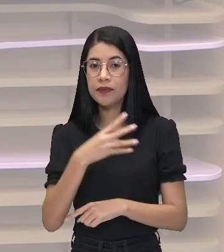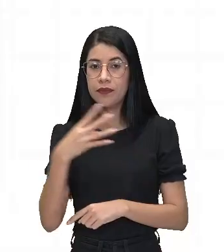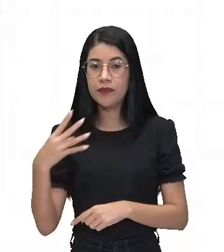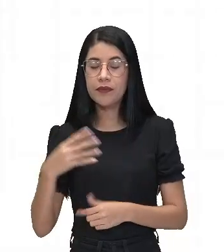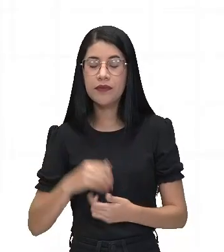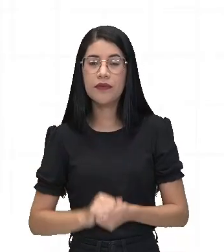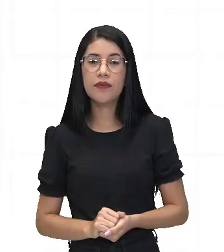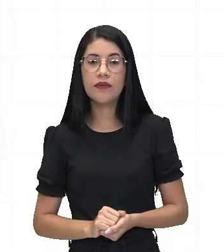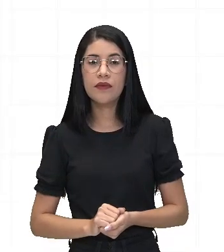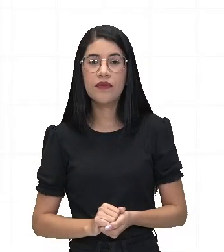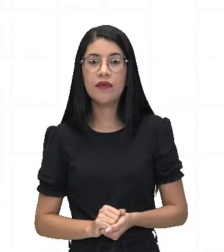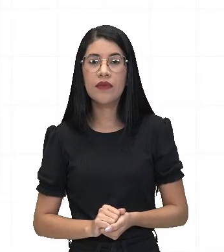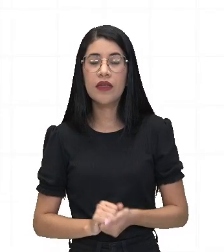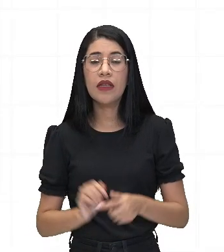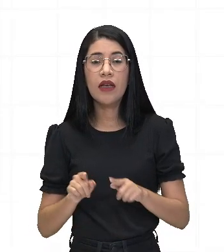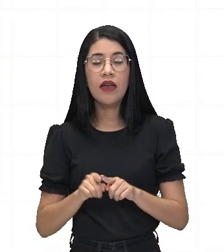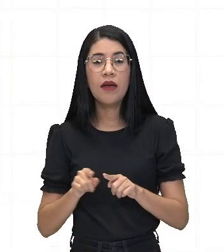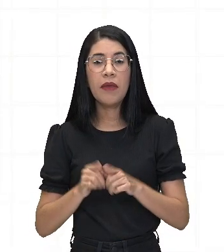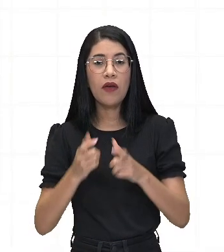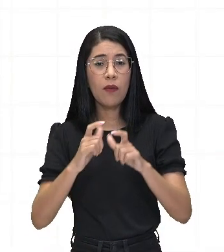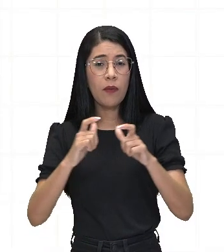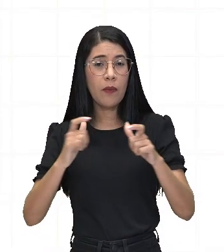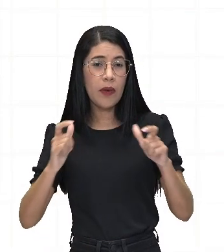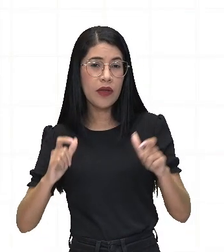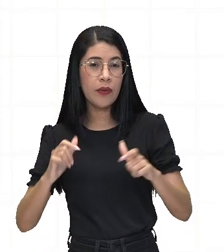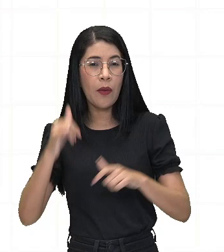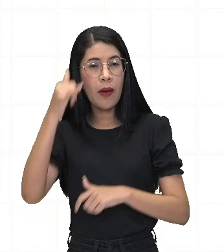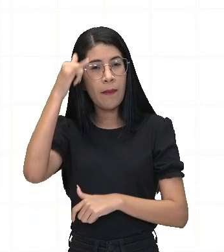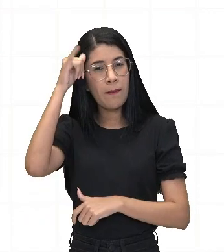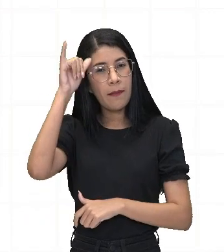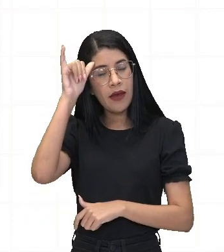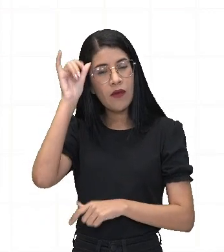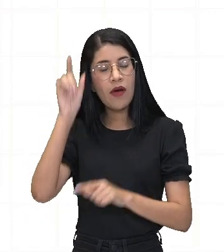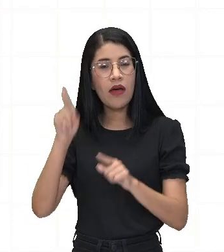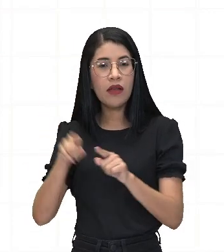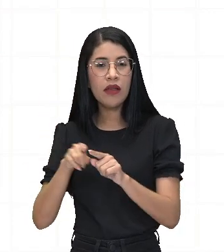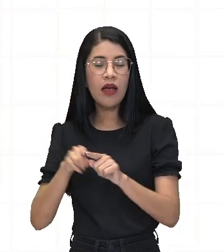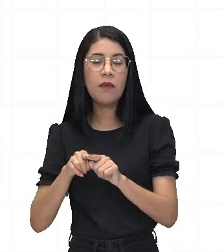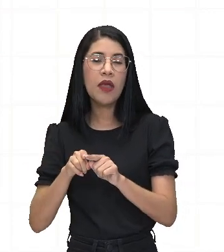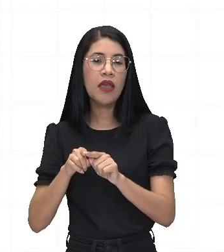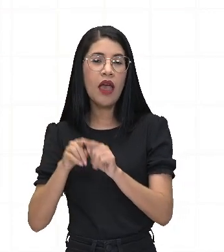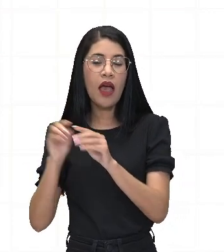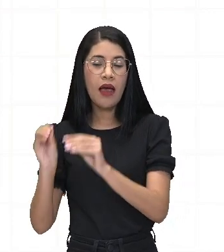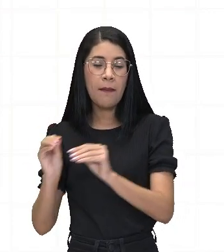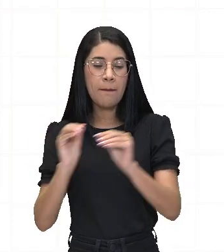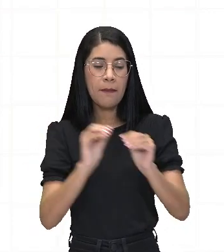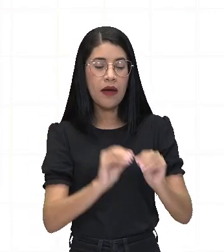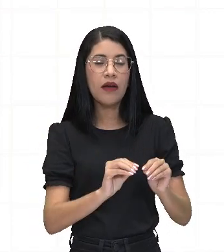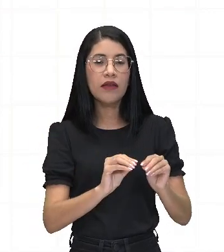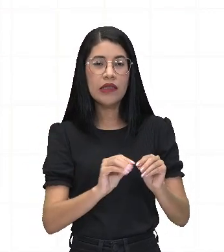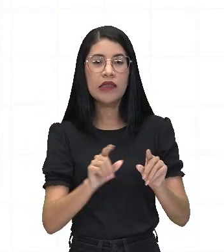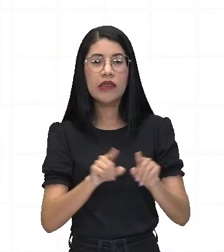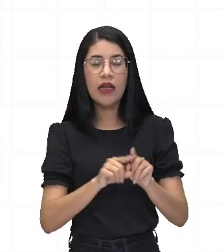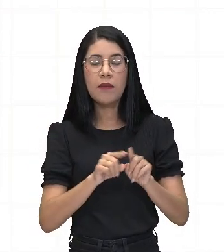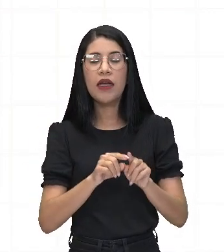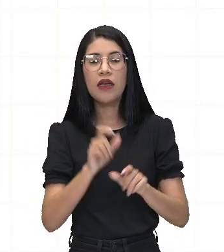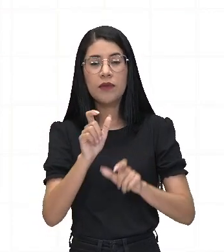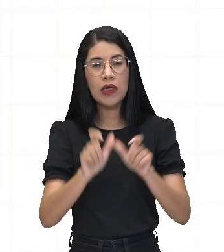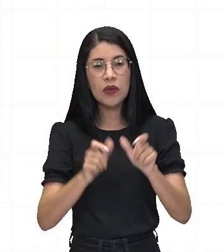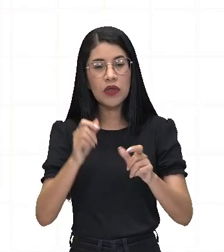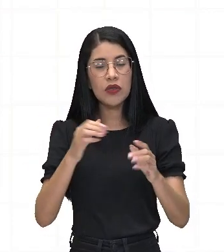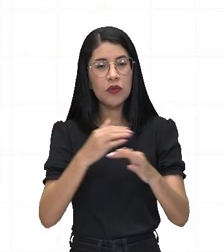o crescimento da pecuária, a gente observa os movimentos migratórios, né, que vão ocorrer durante esse período. Então nós temos